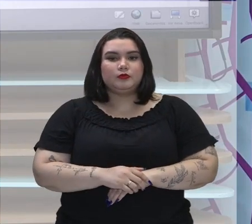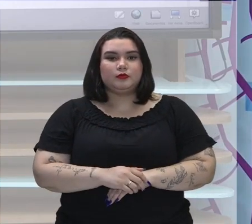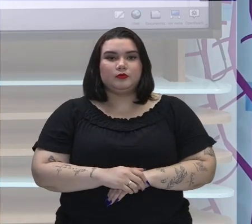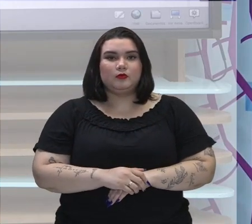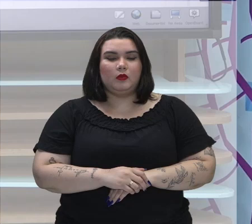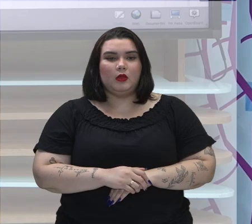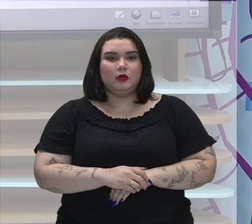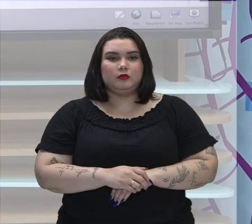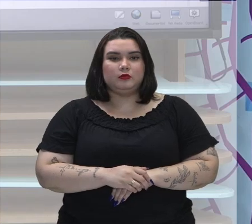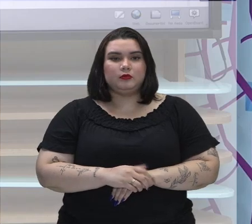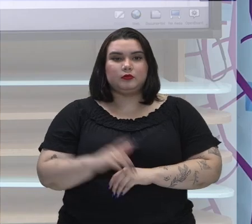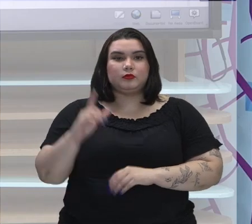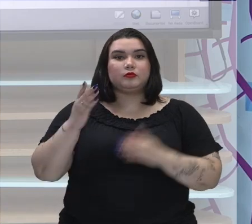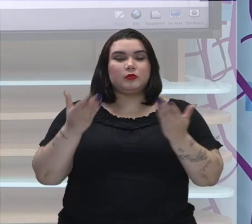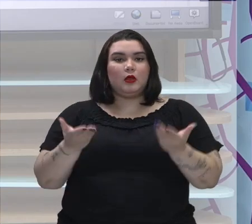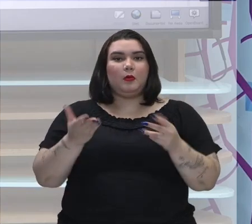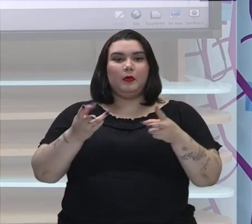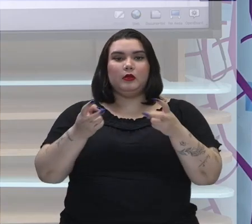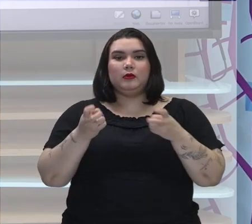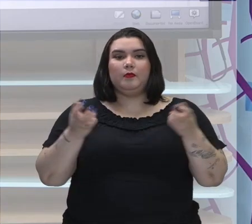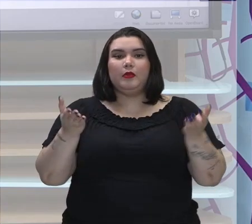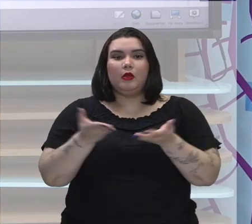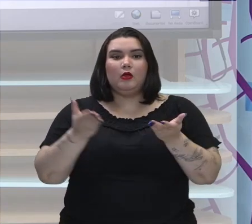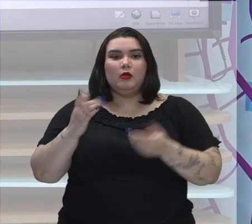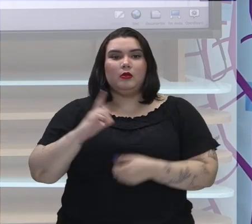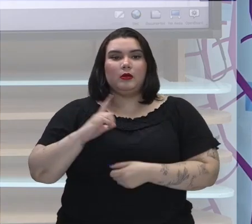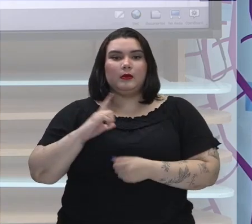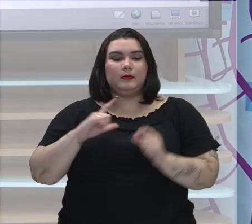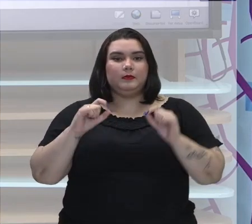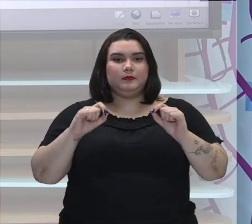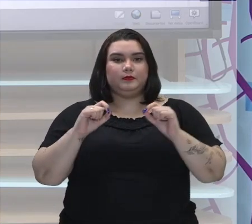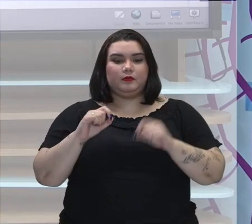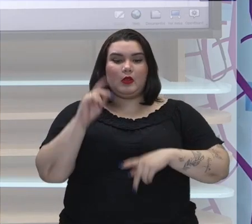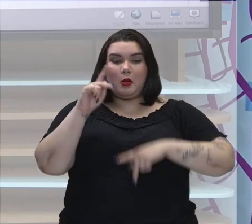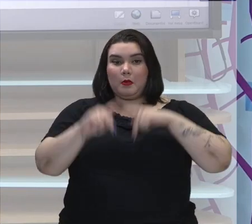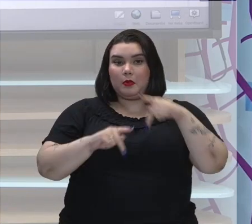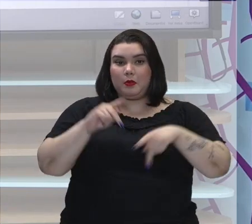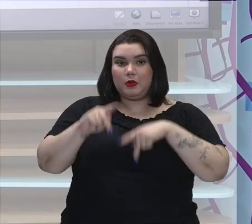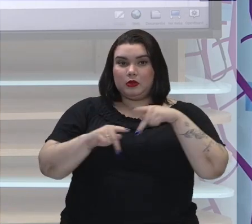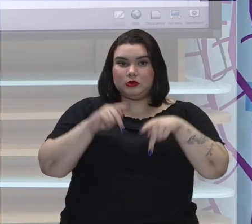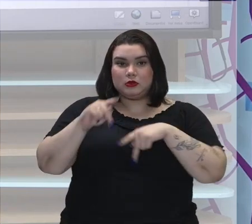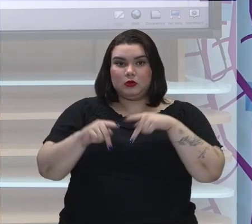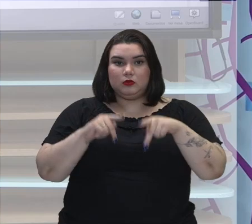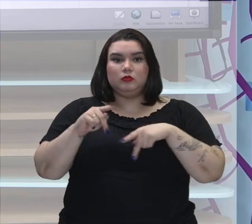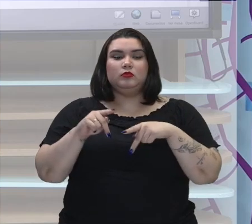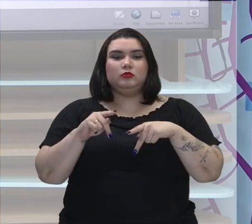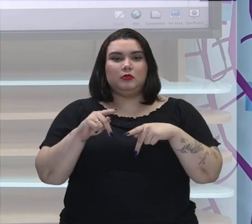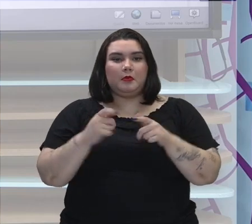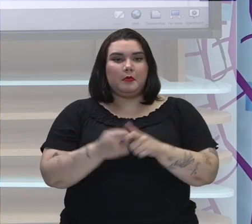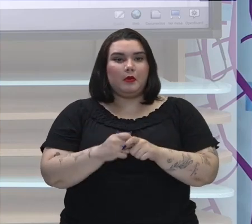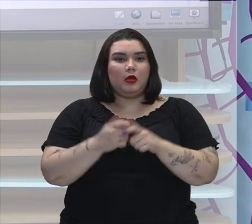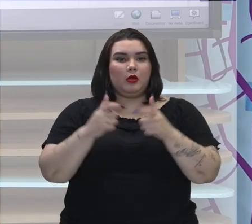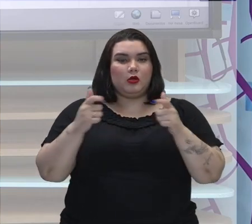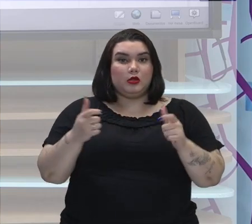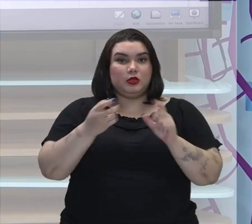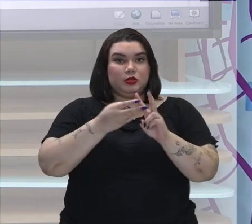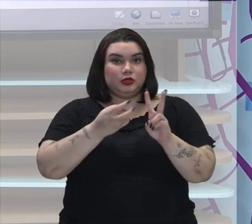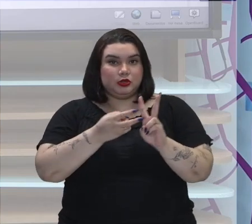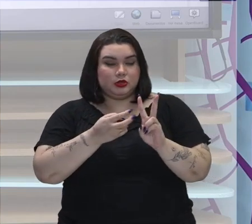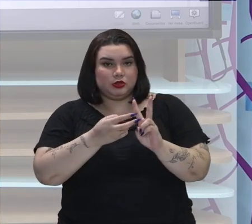quê? Agora, né, essa população majoritariamente